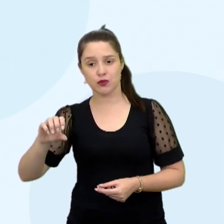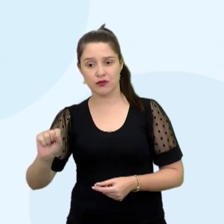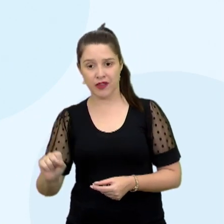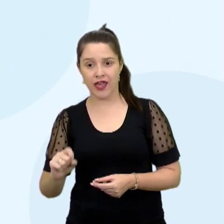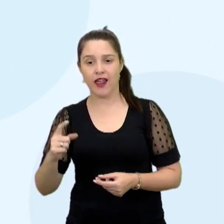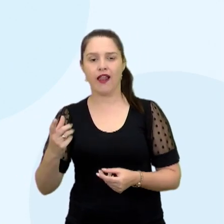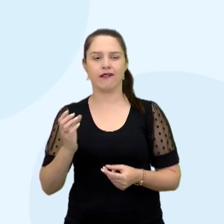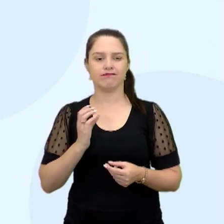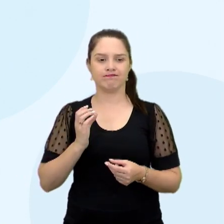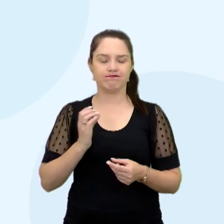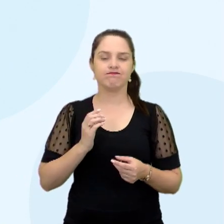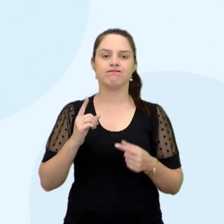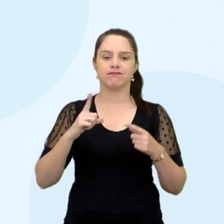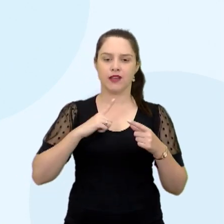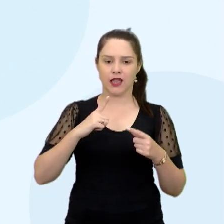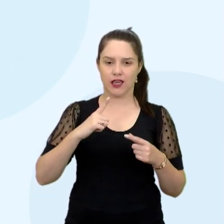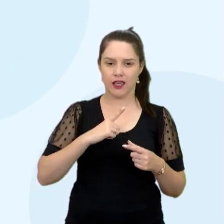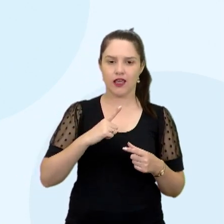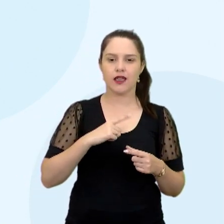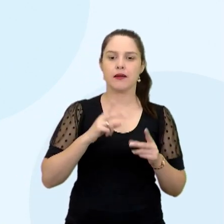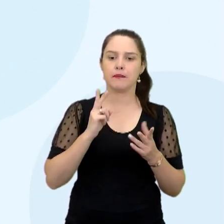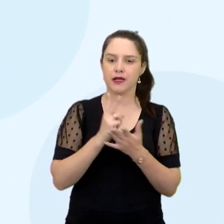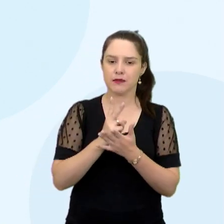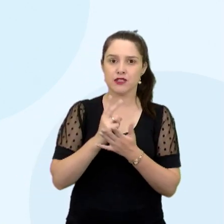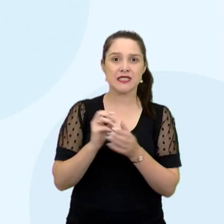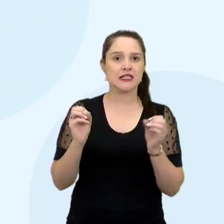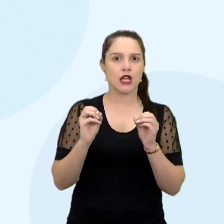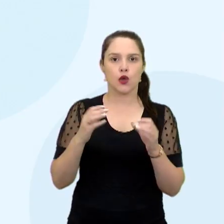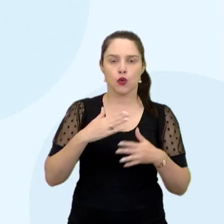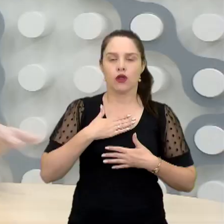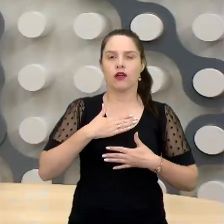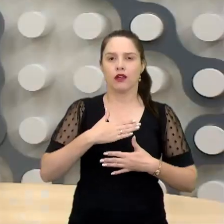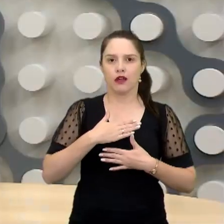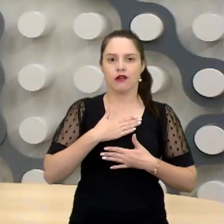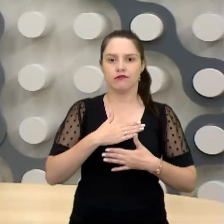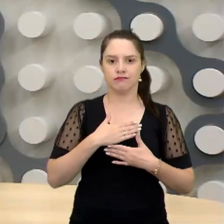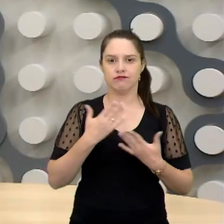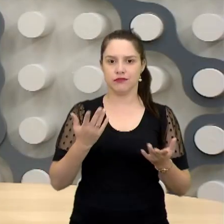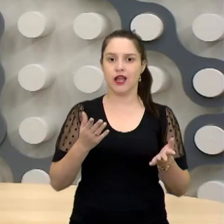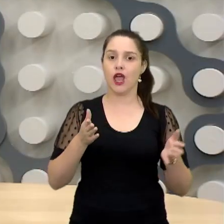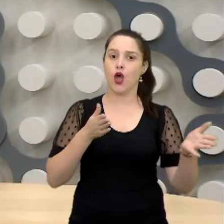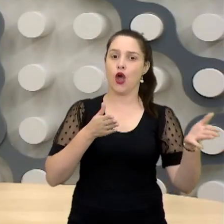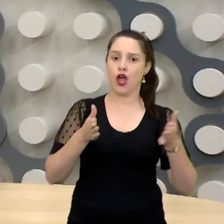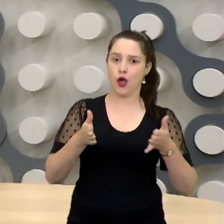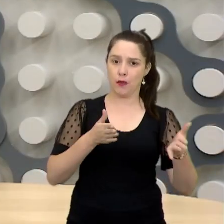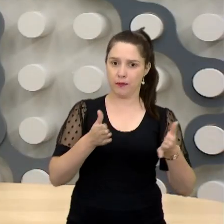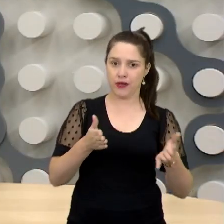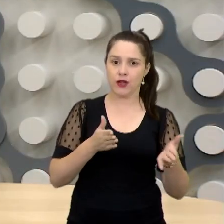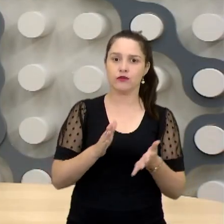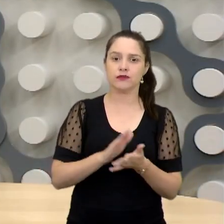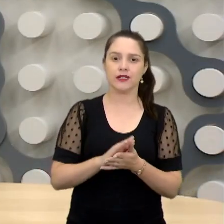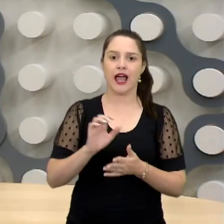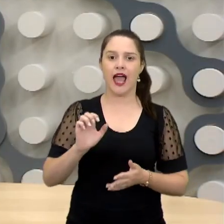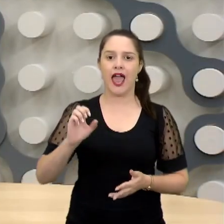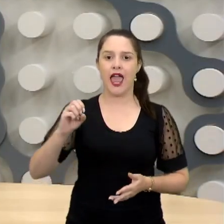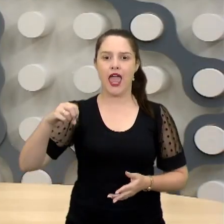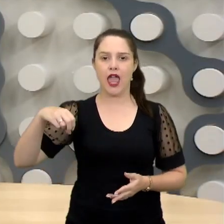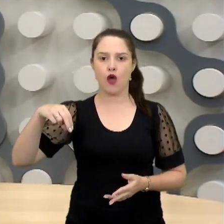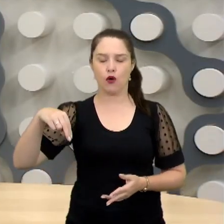e praticamente sem oxigênio, tá certo? Então aí é o período aí, né, é o éon,